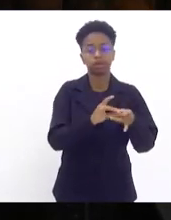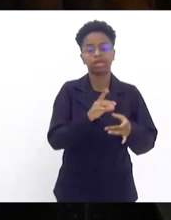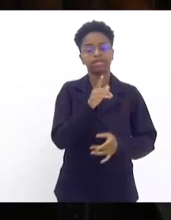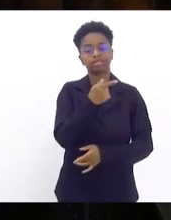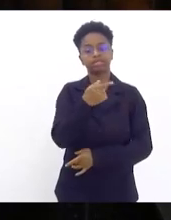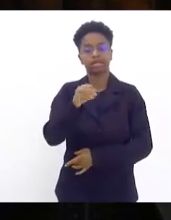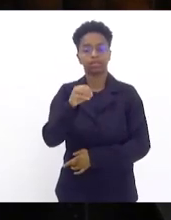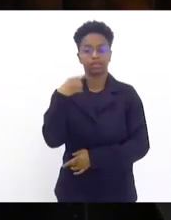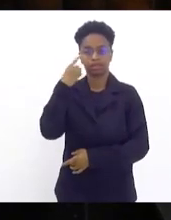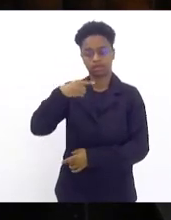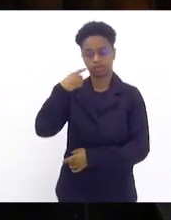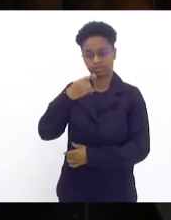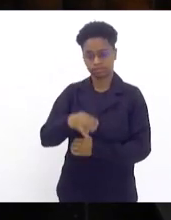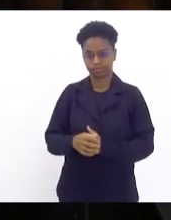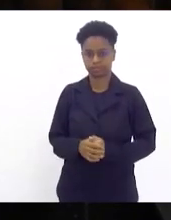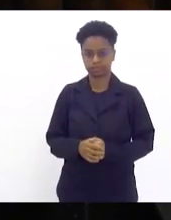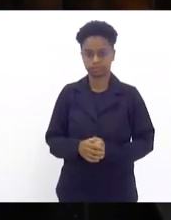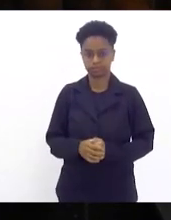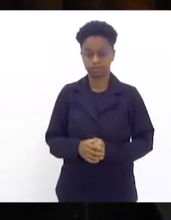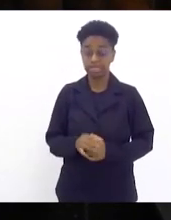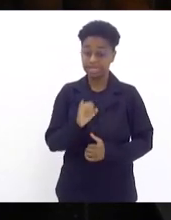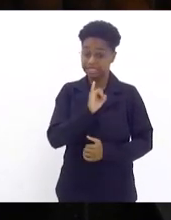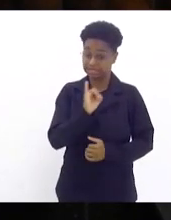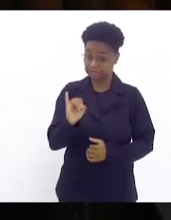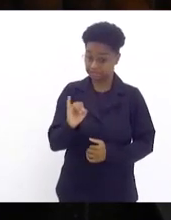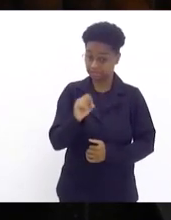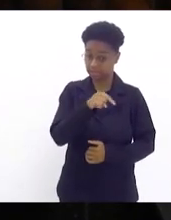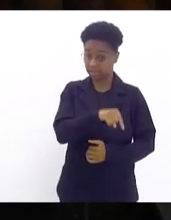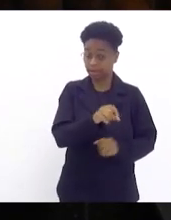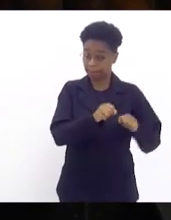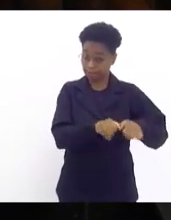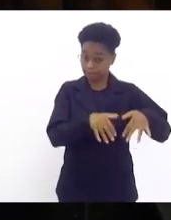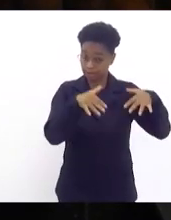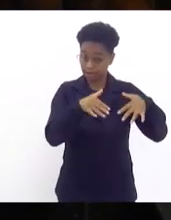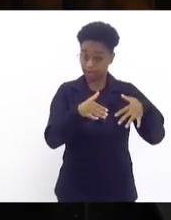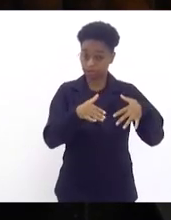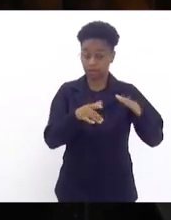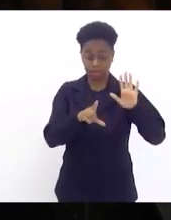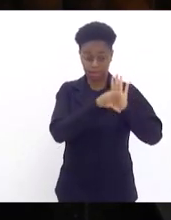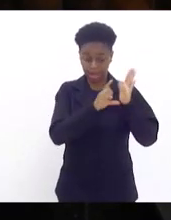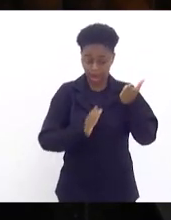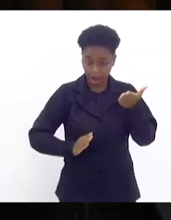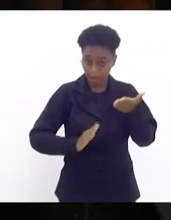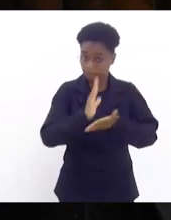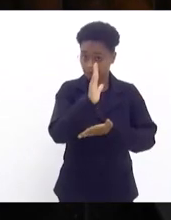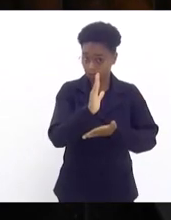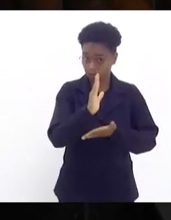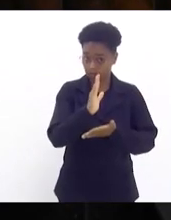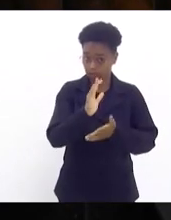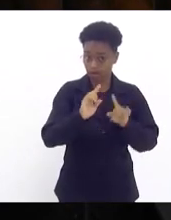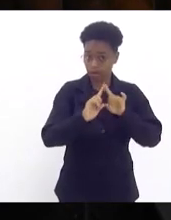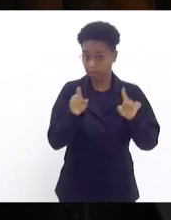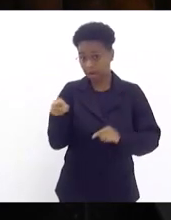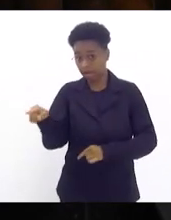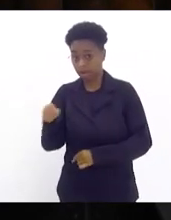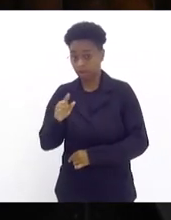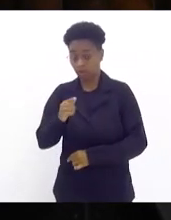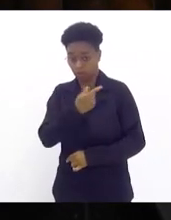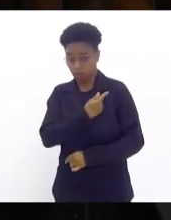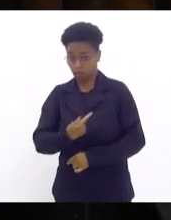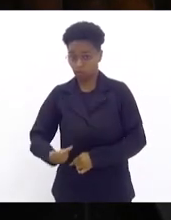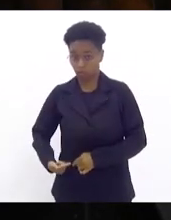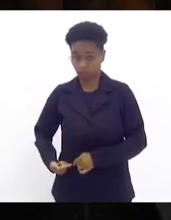Deputados se o plenário aprova uma lei e o governo sanciona